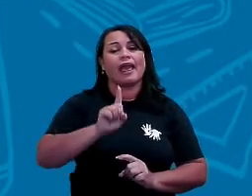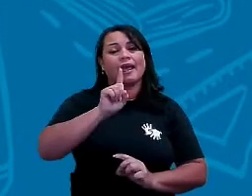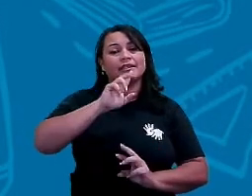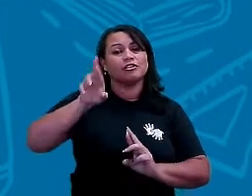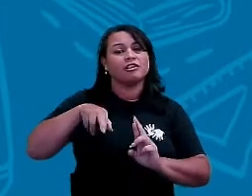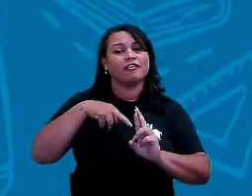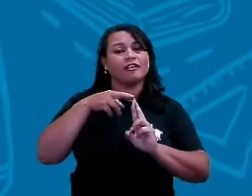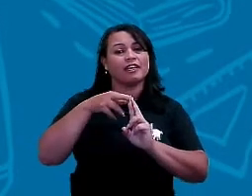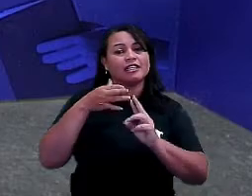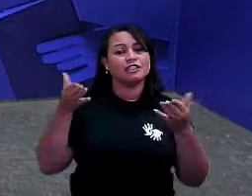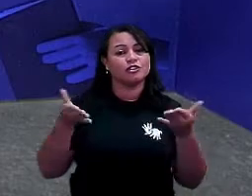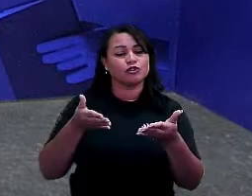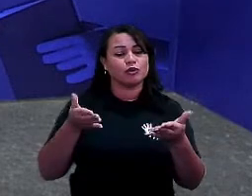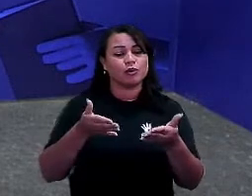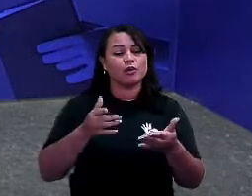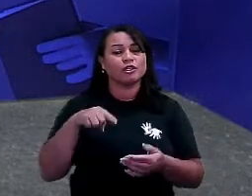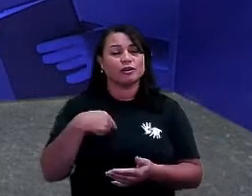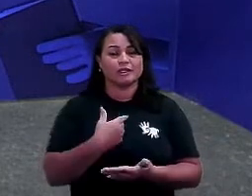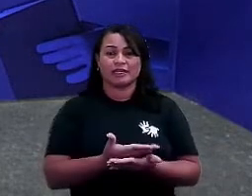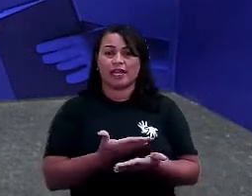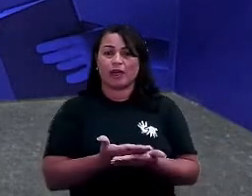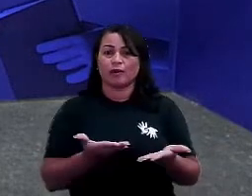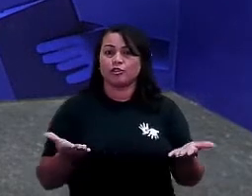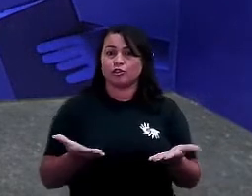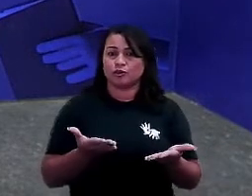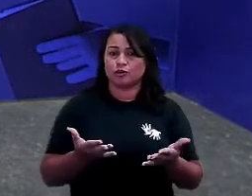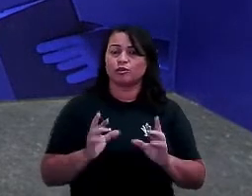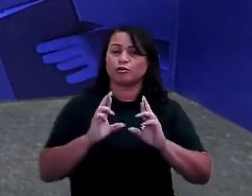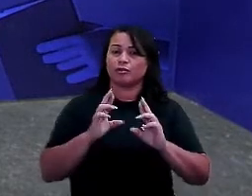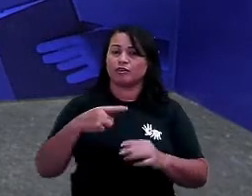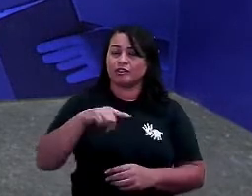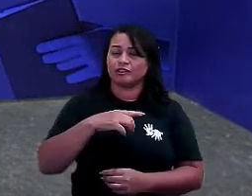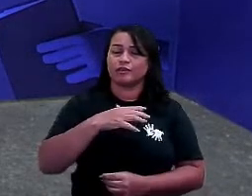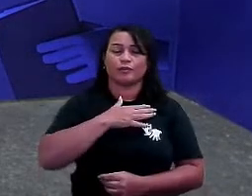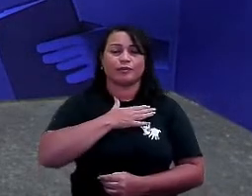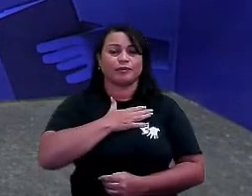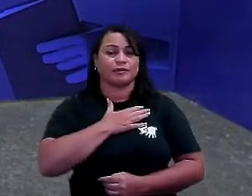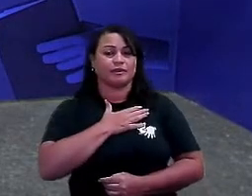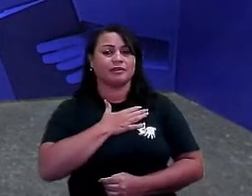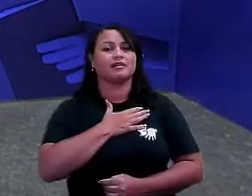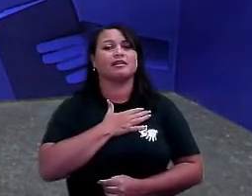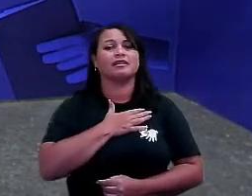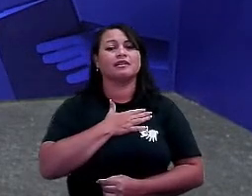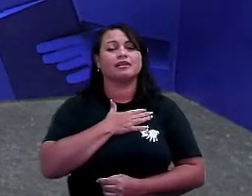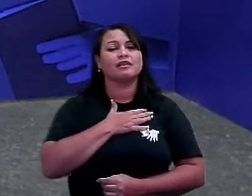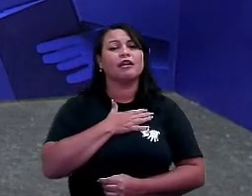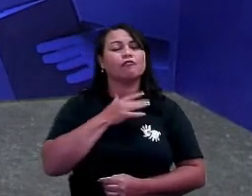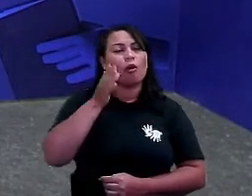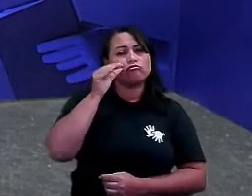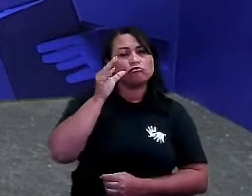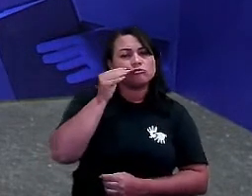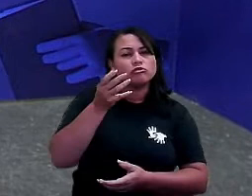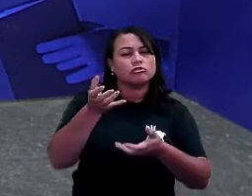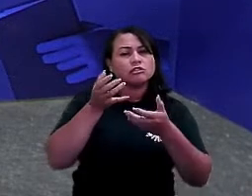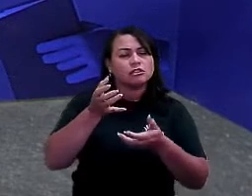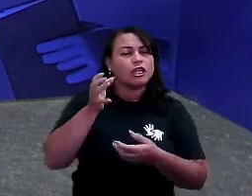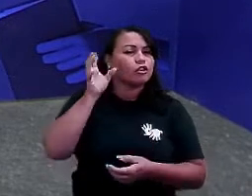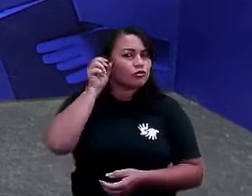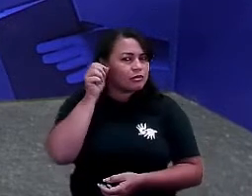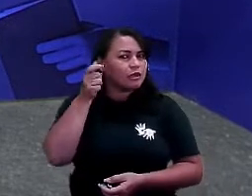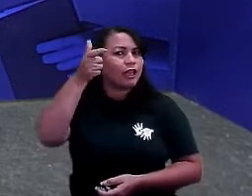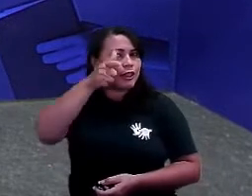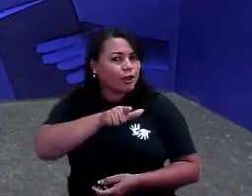referência de hoje e essa é a nossa aula de hoje. Eu espero que você tenha gostado Ficou curioso? Quer escutar de